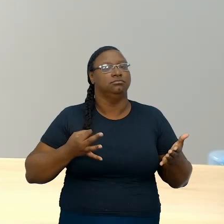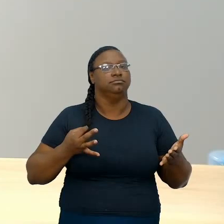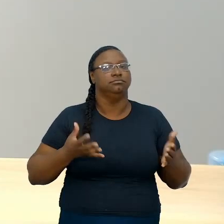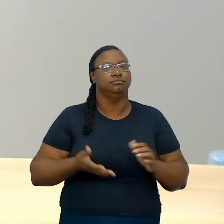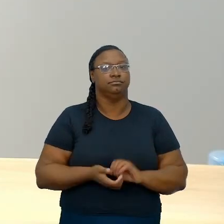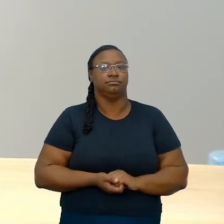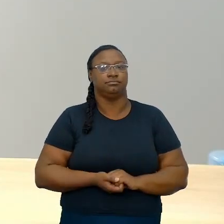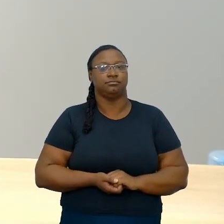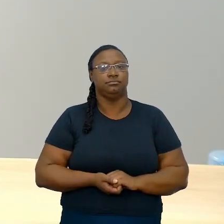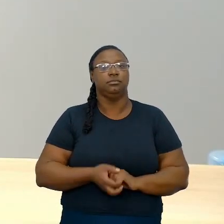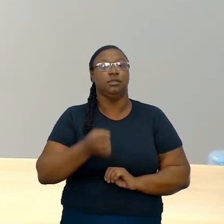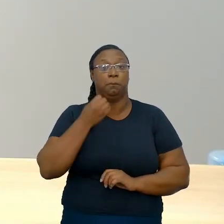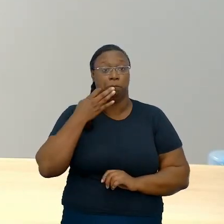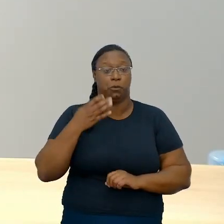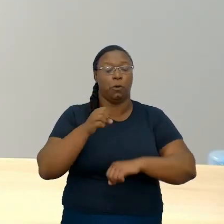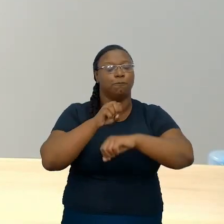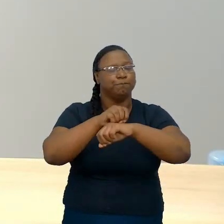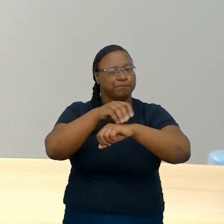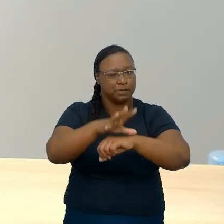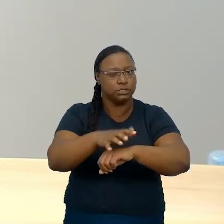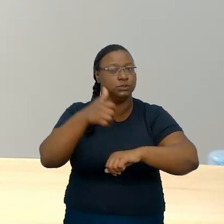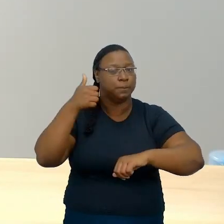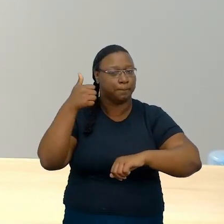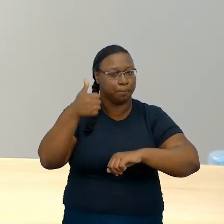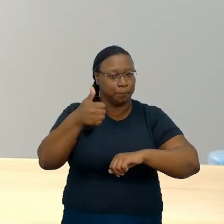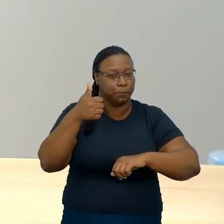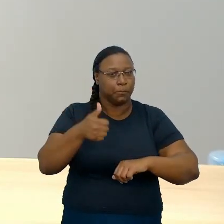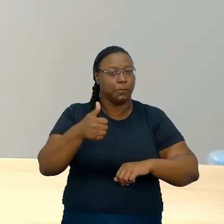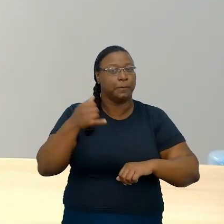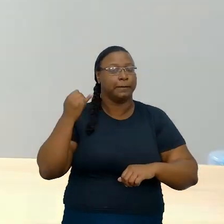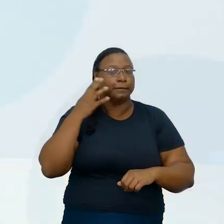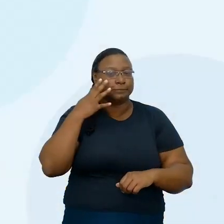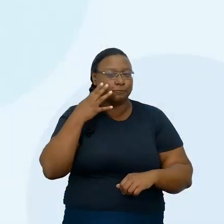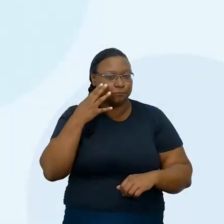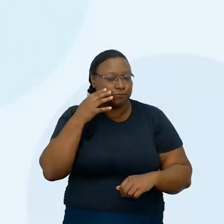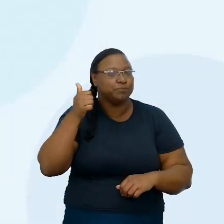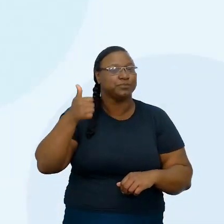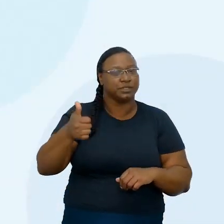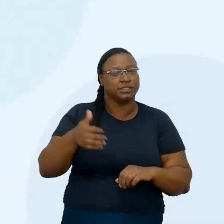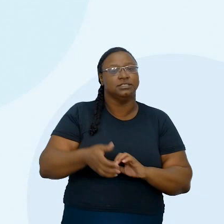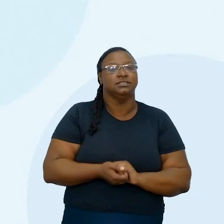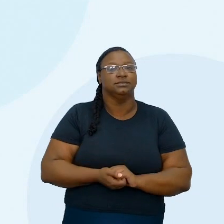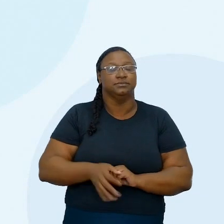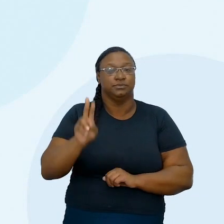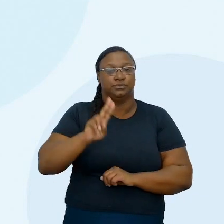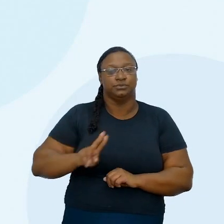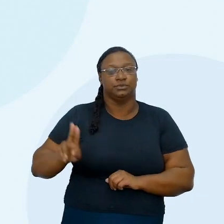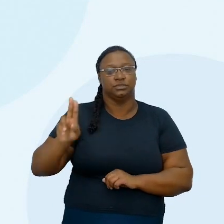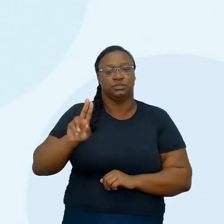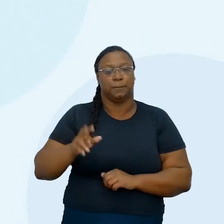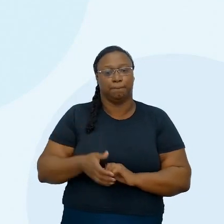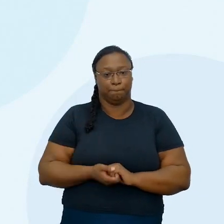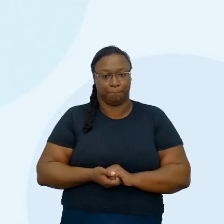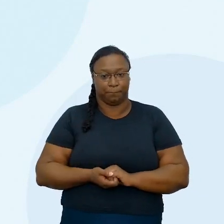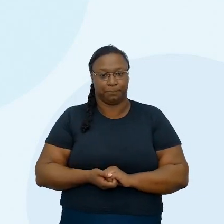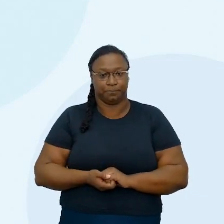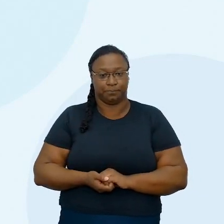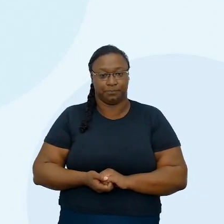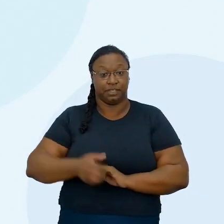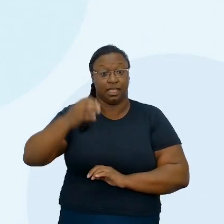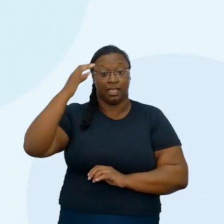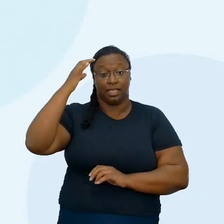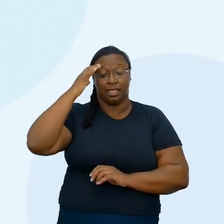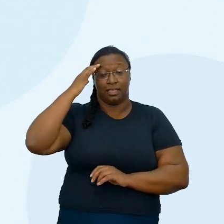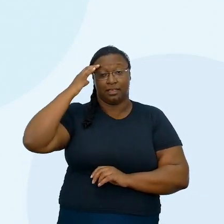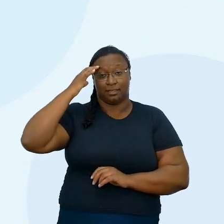boa alternativa, é uma sugestão bastante importante, interessante, utilizar da forma que o mapa oferece. E aí a gente